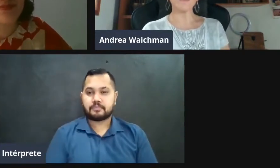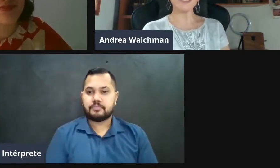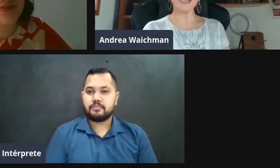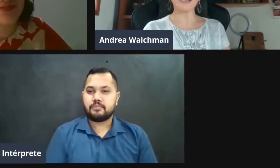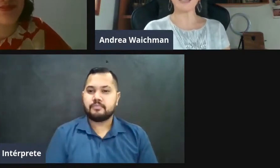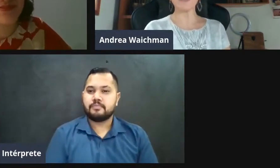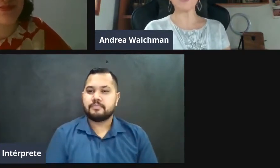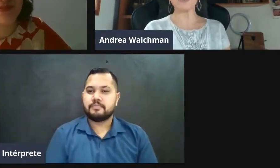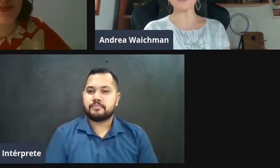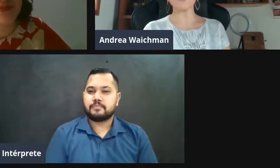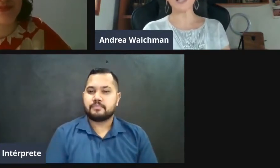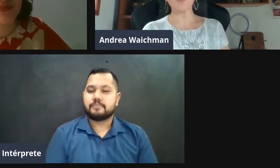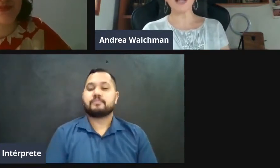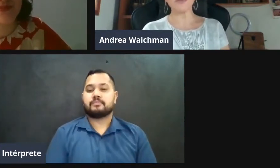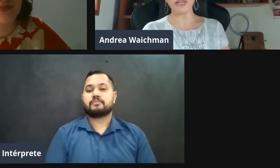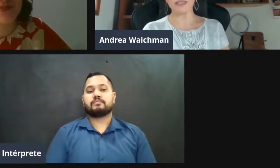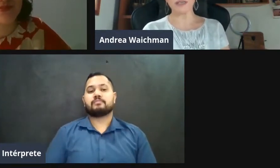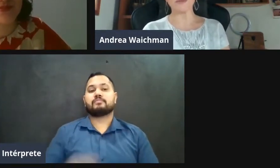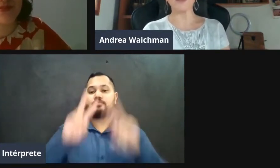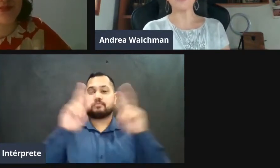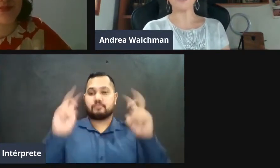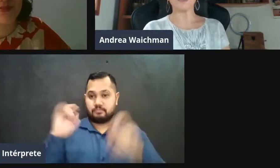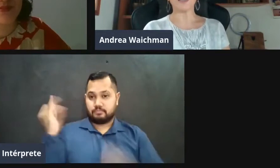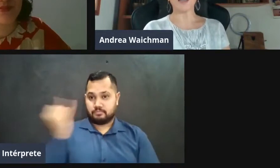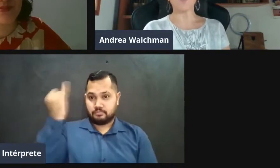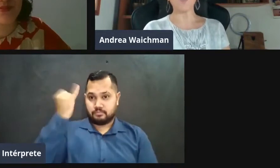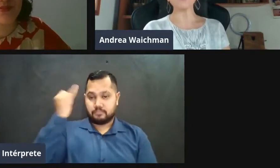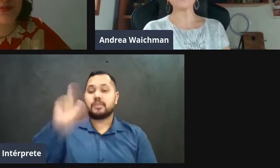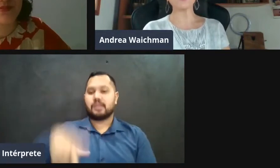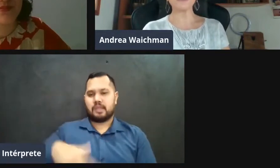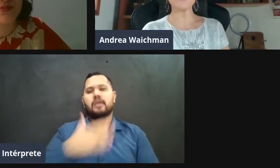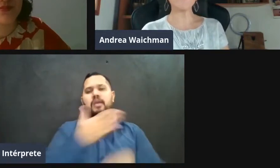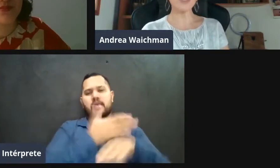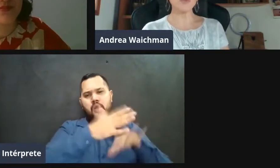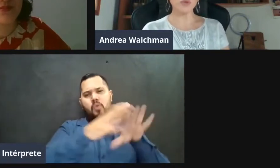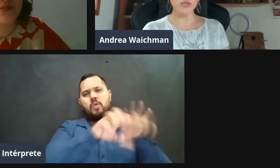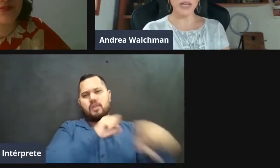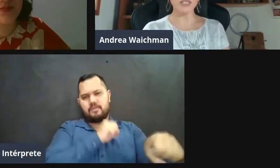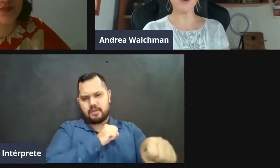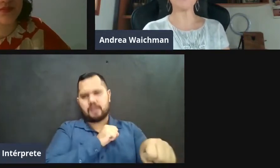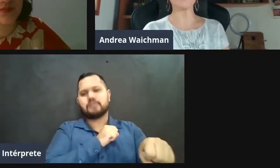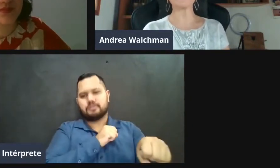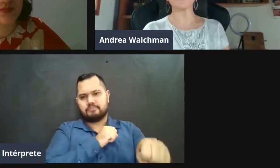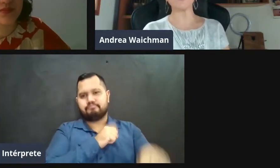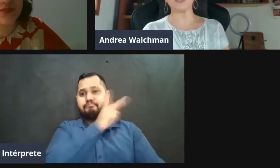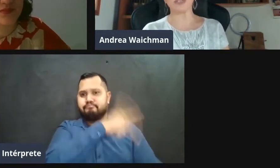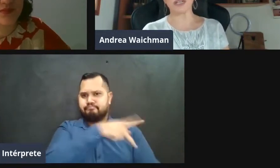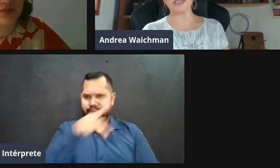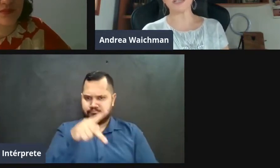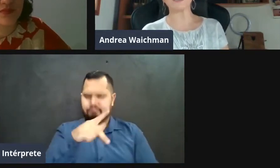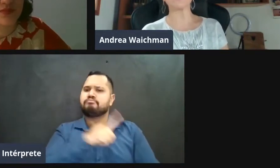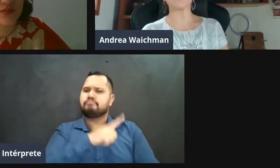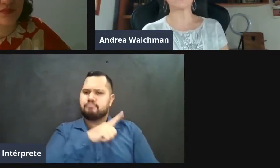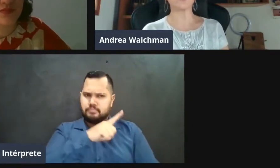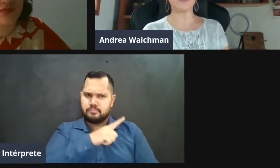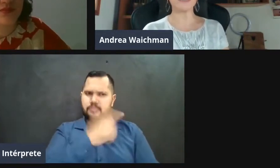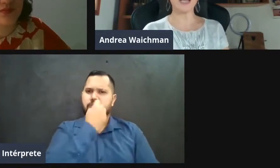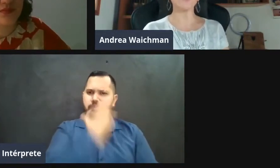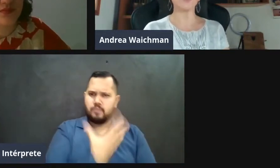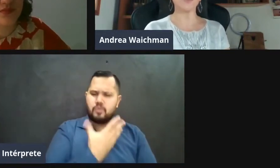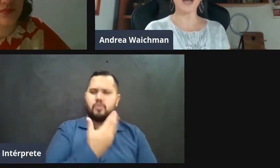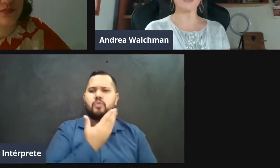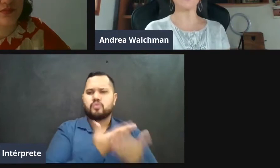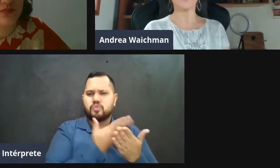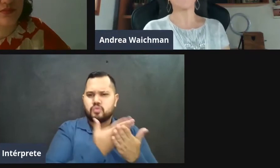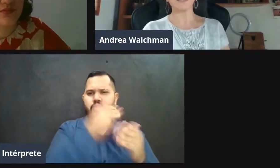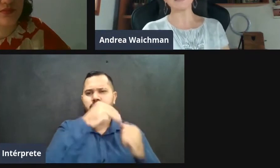questão fundamental na valorização é a qualificação. Hoje, os docentes têm boas oportunidades de qualificação, de realizar seus cursos de